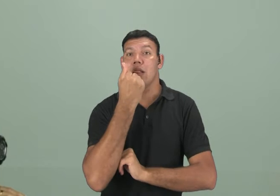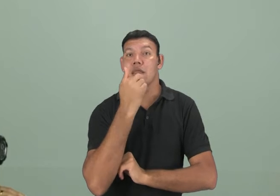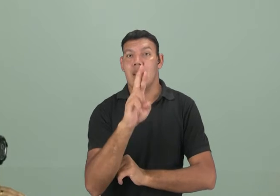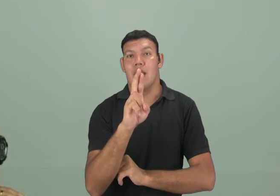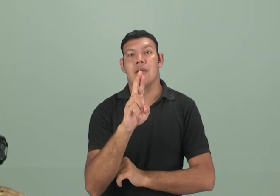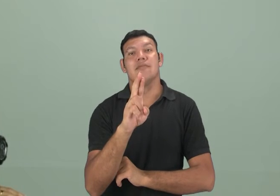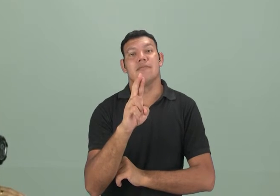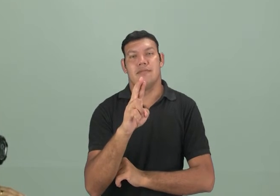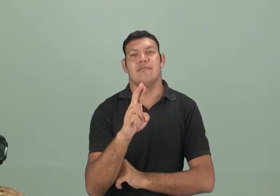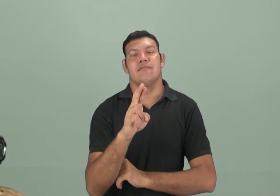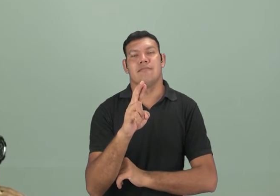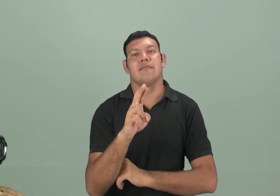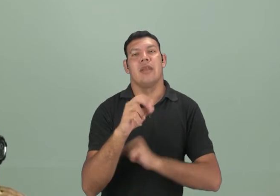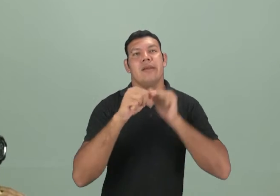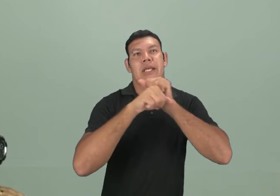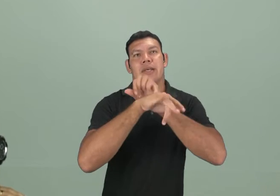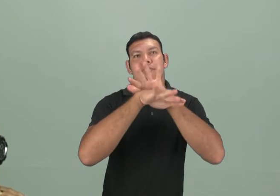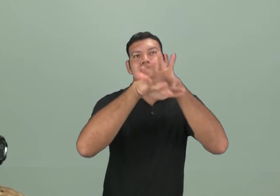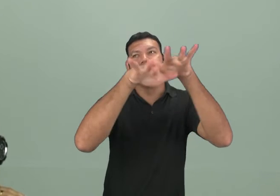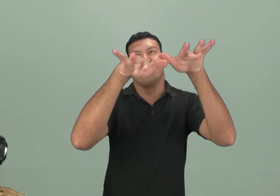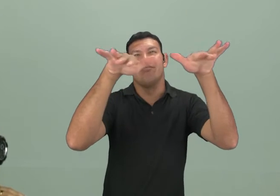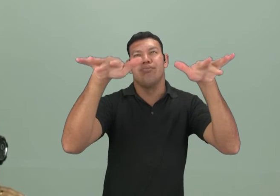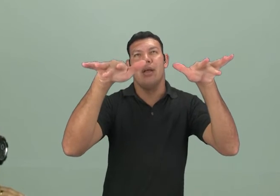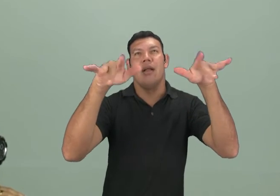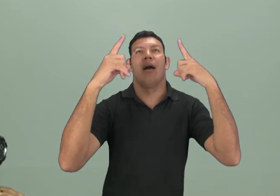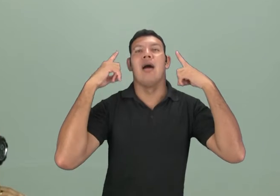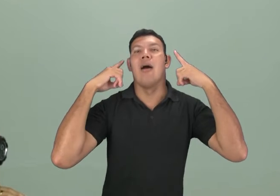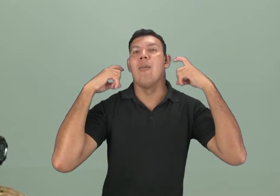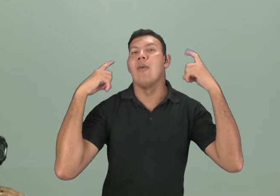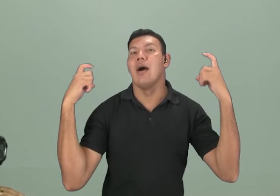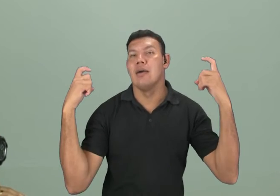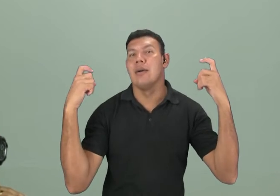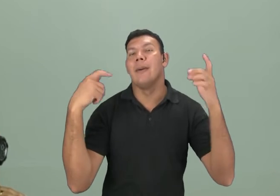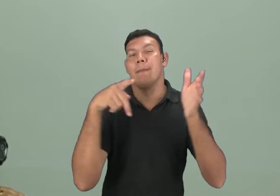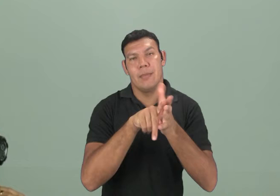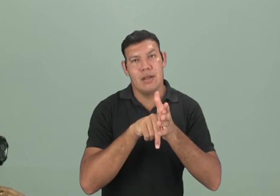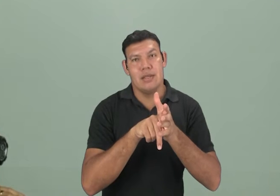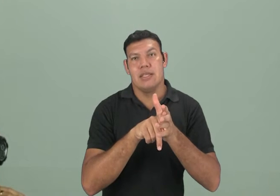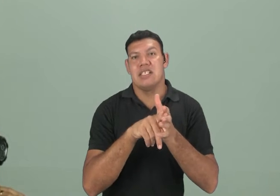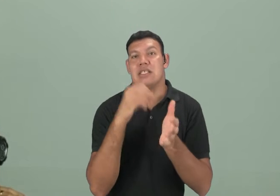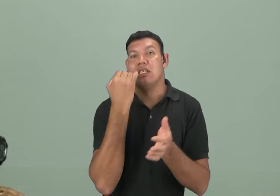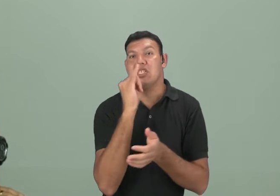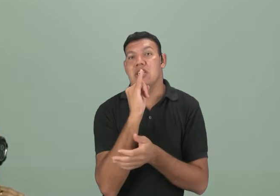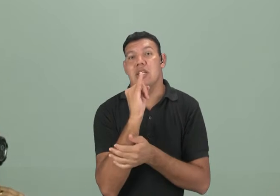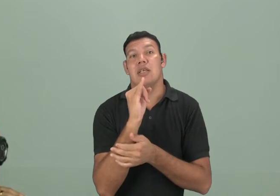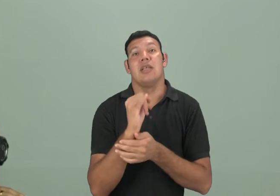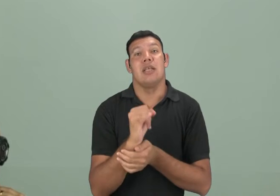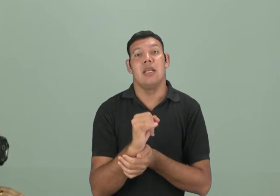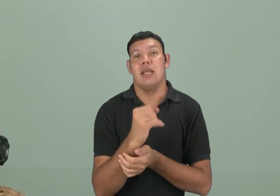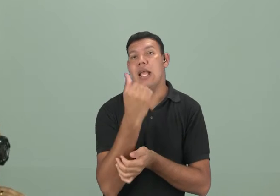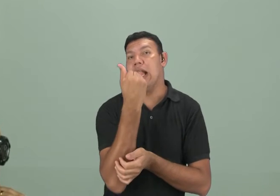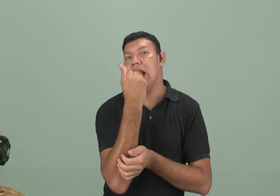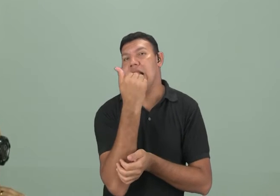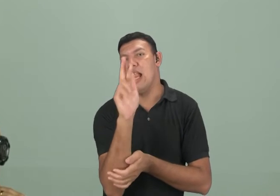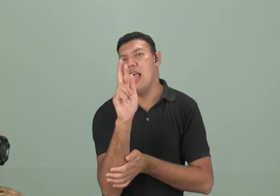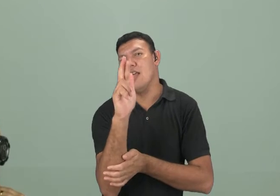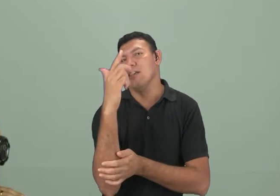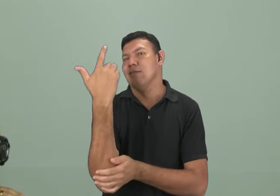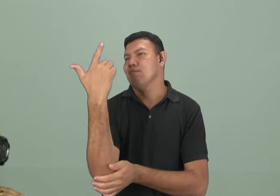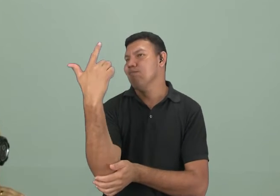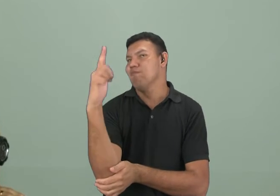ar. O ar é o meio de propagação do som. Sem o